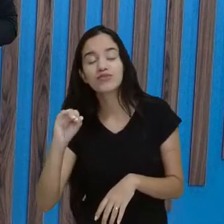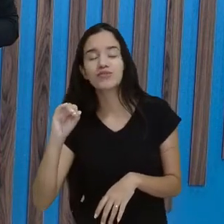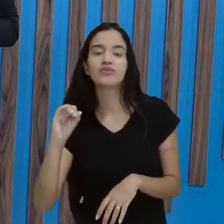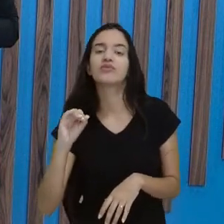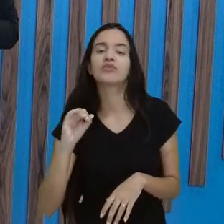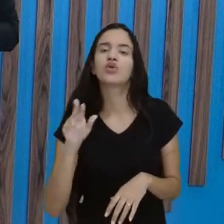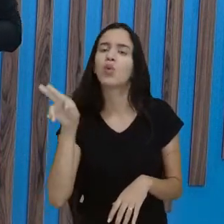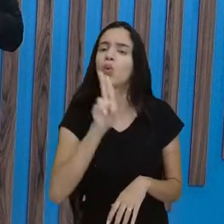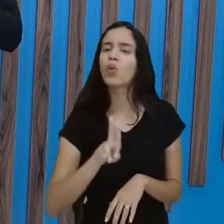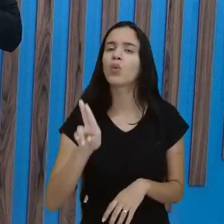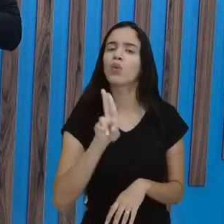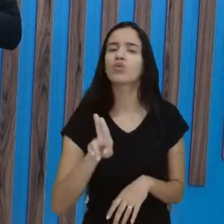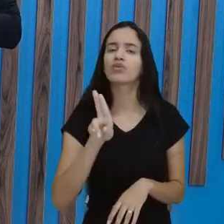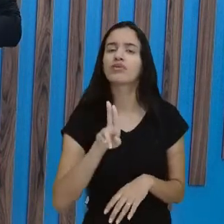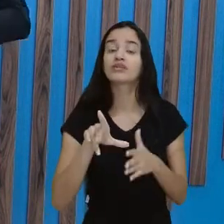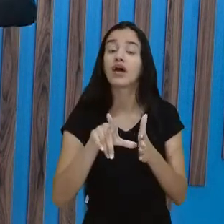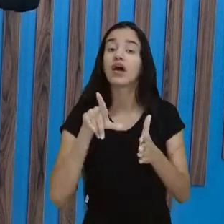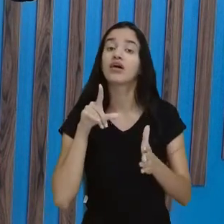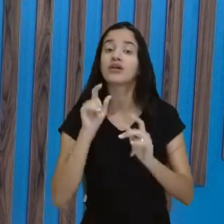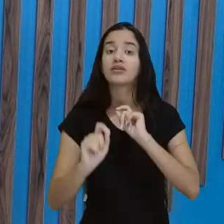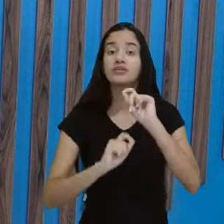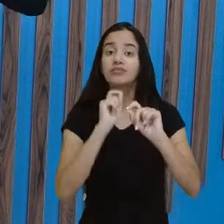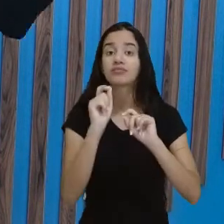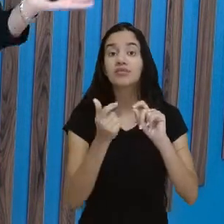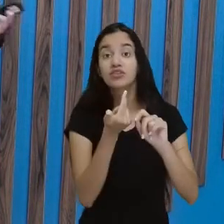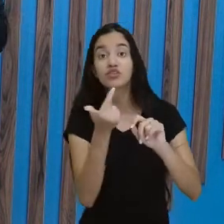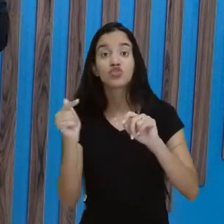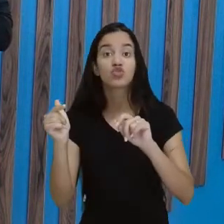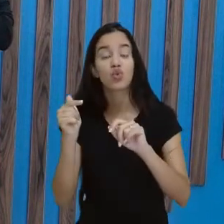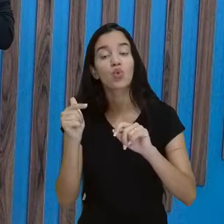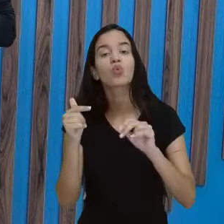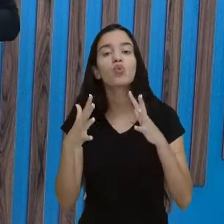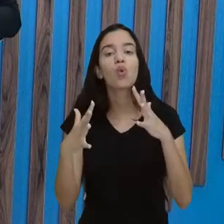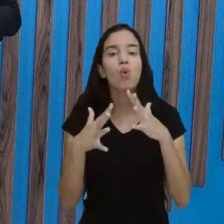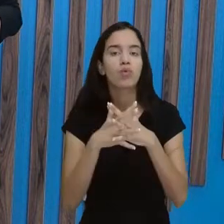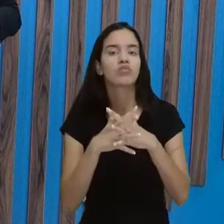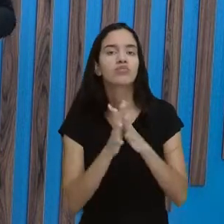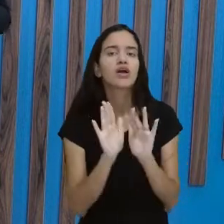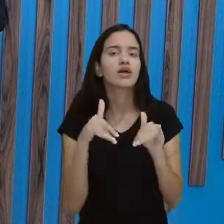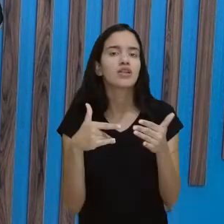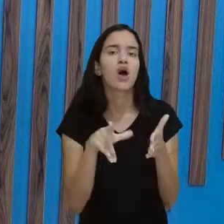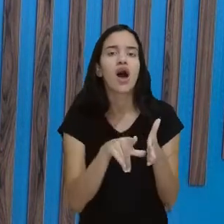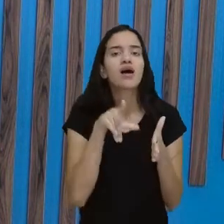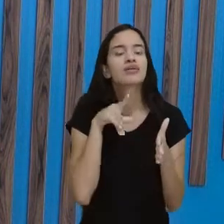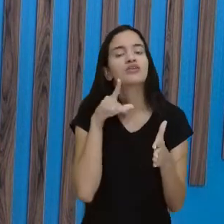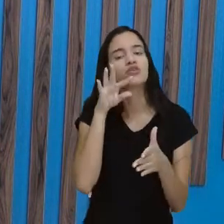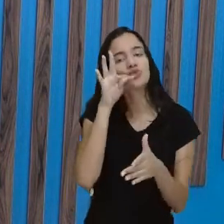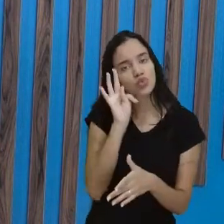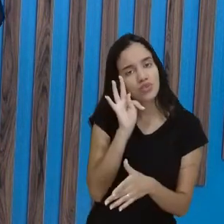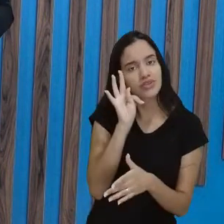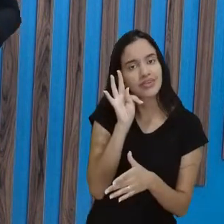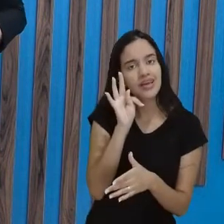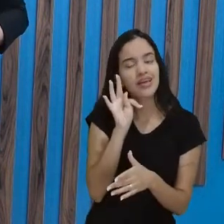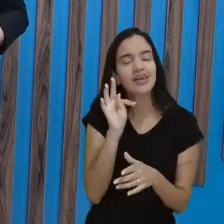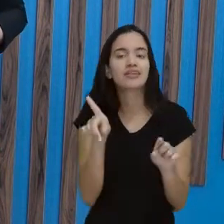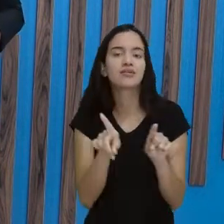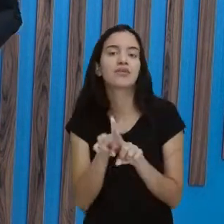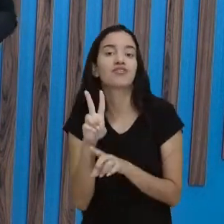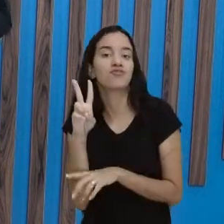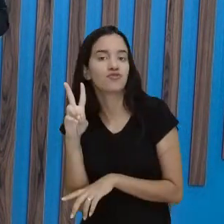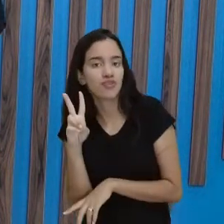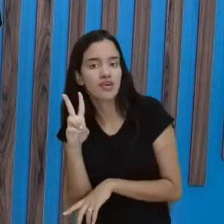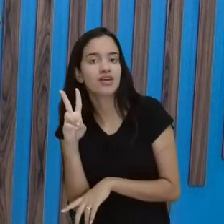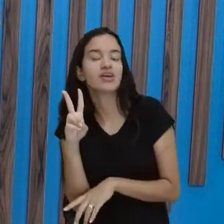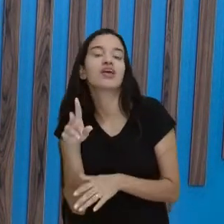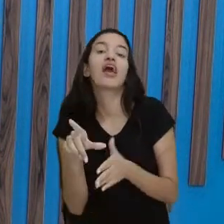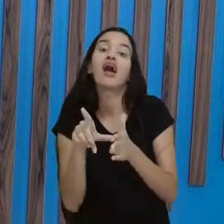N utilizamos antes das outras consoantes. Então, antes do T, antes do V, antes